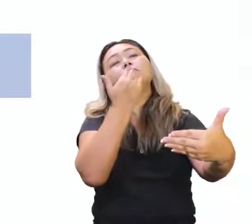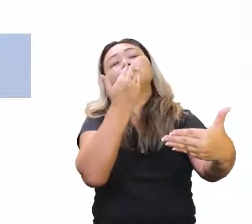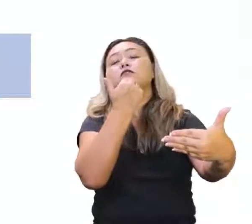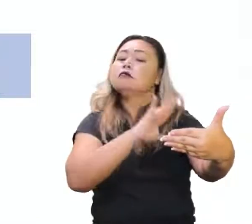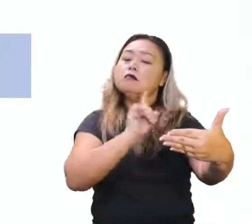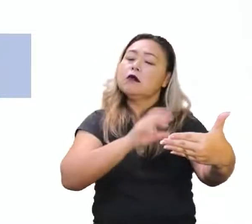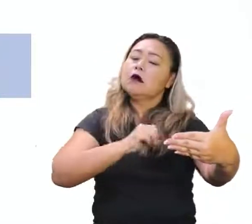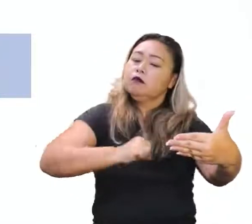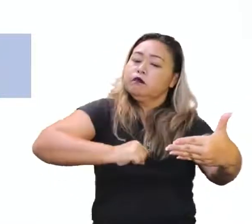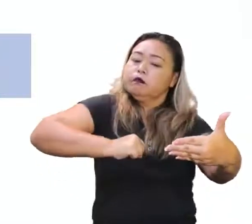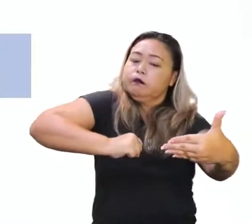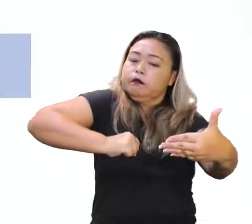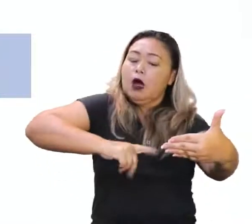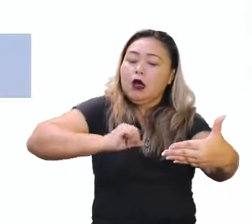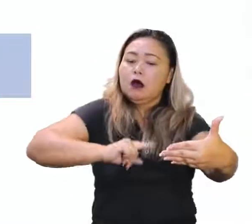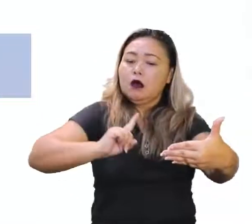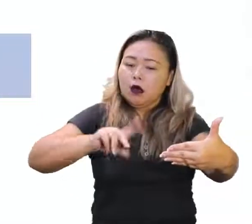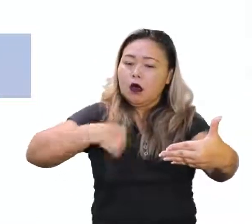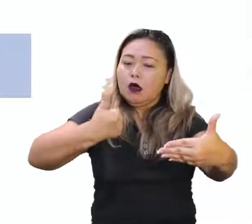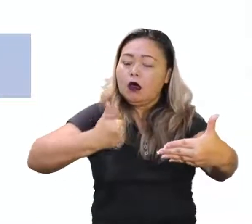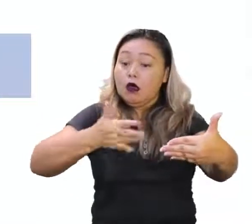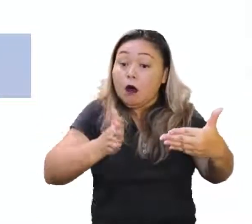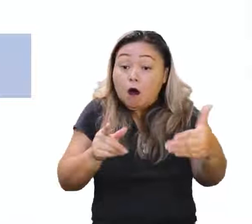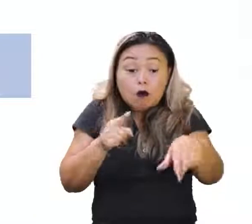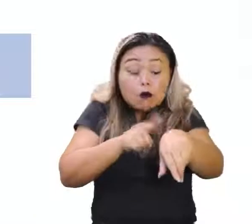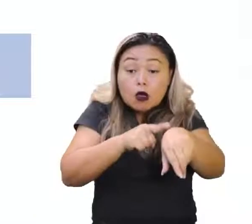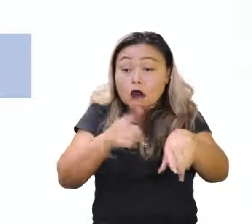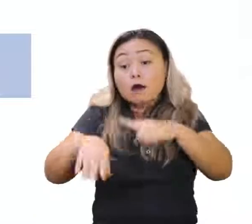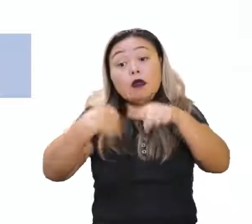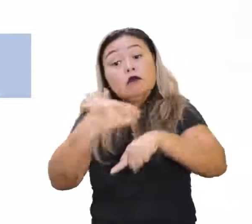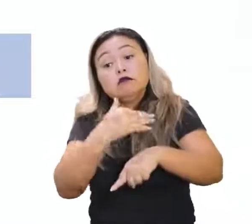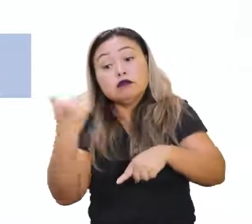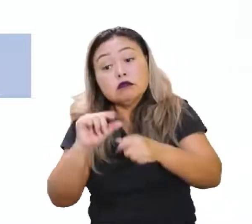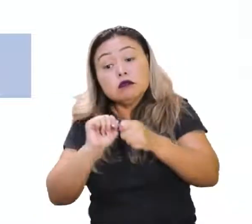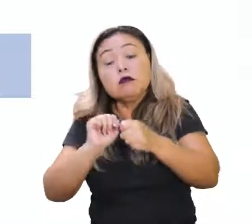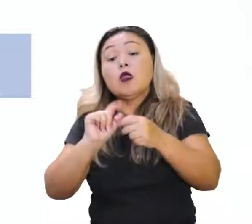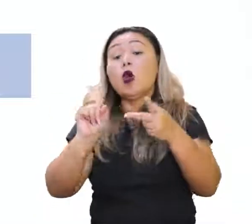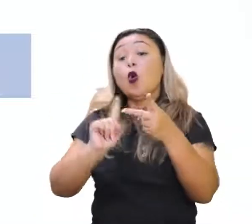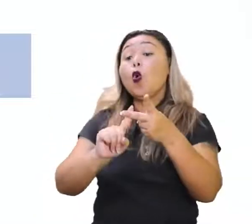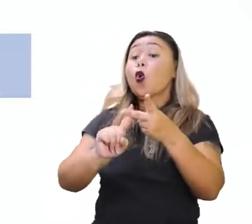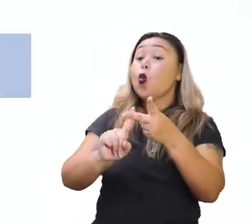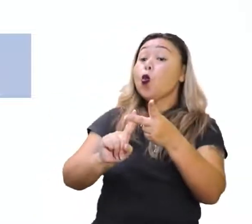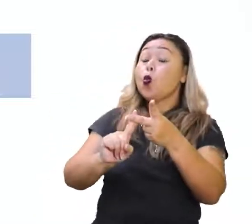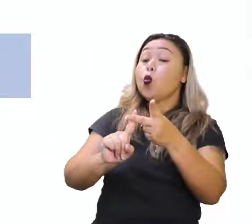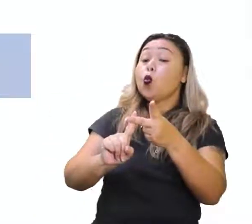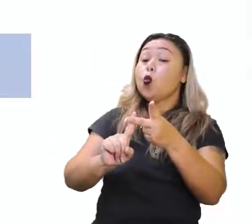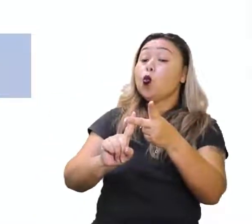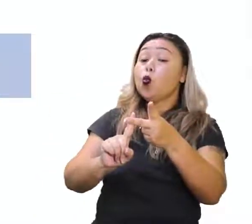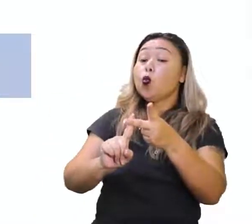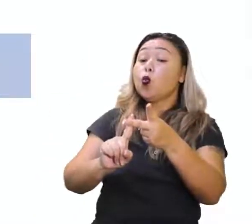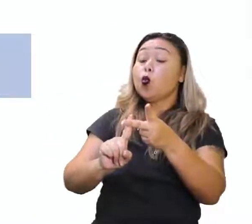comendo, engordando, para ficar menos tempo e ir para o abate, ou se você vai fazer ele